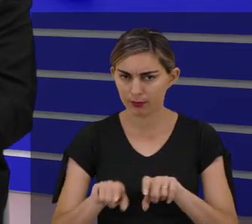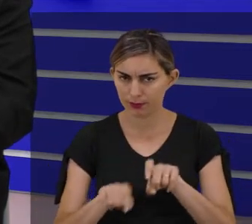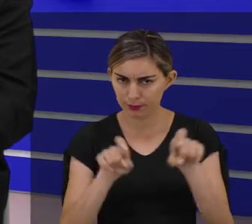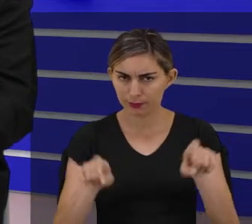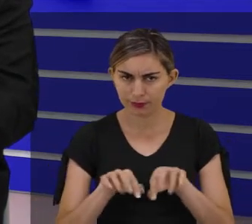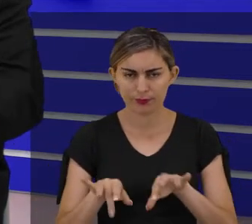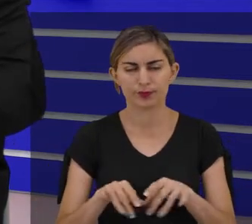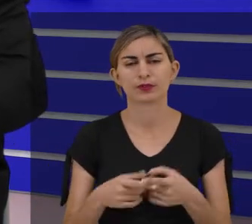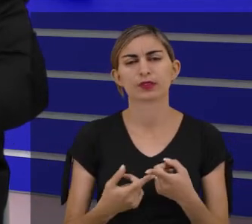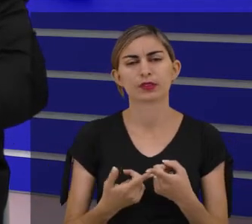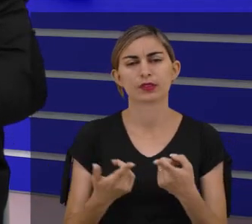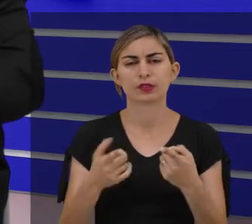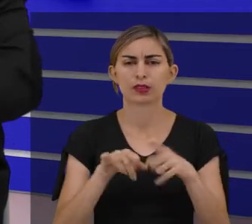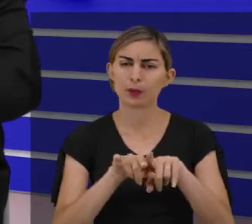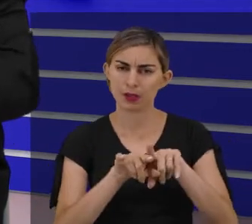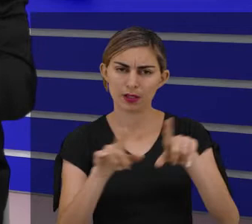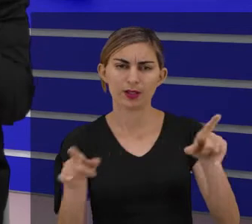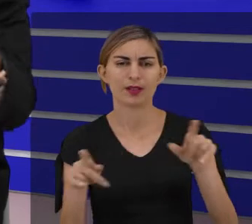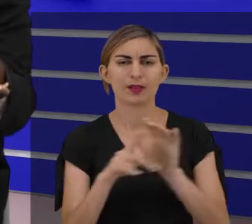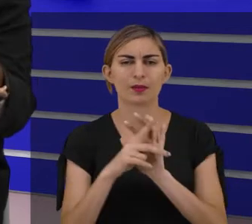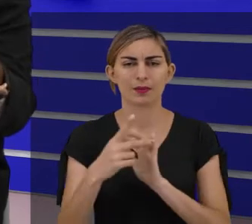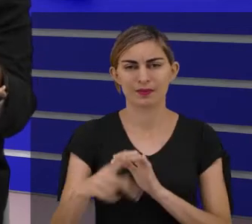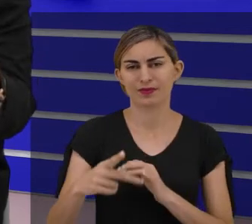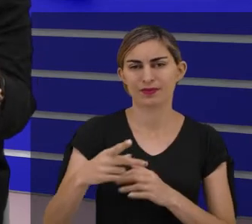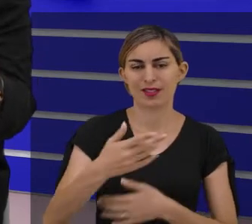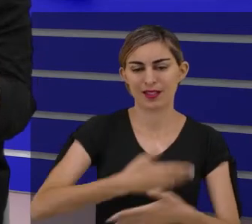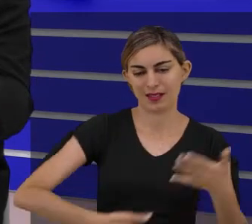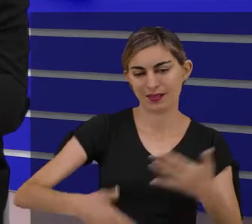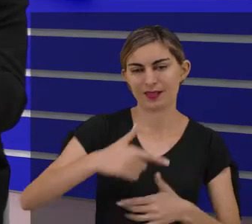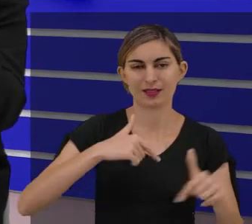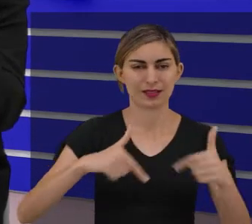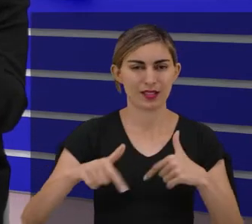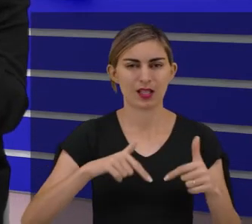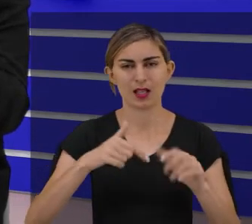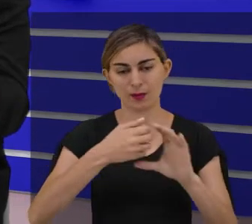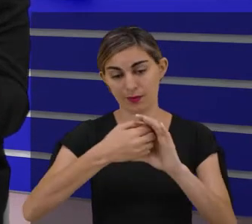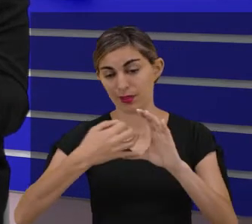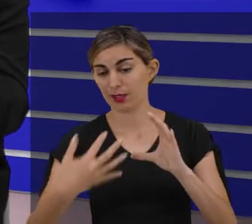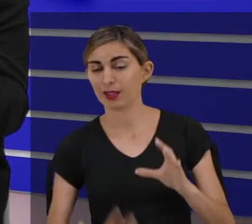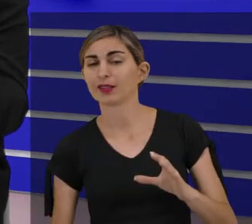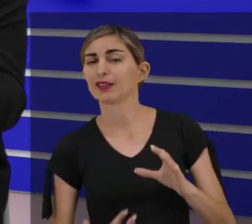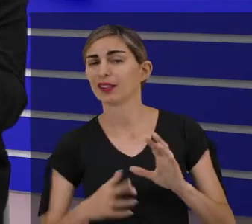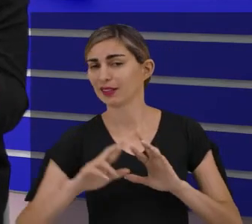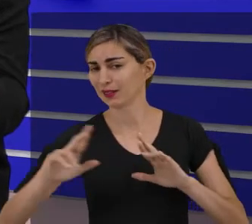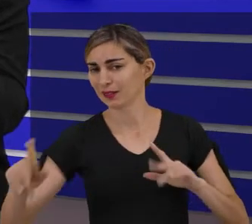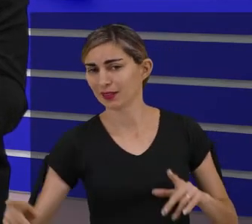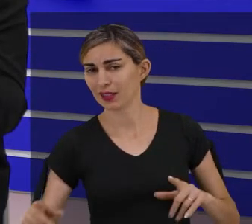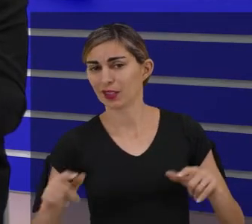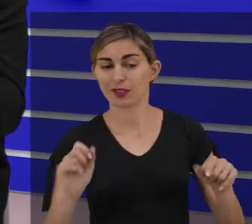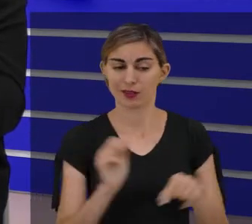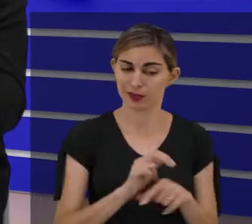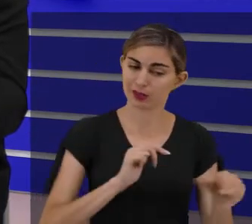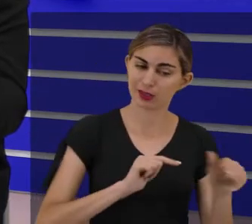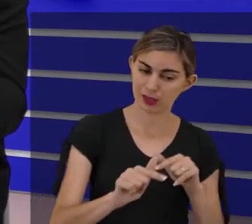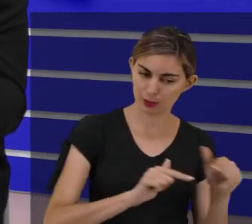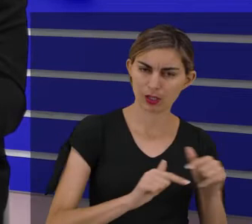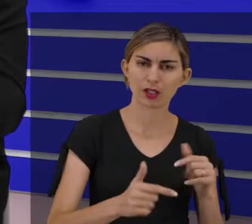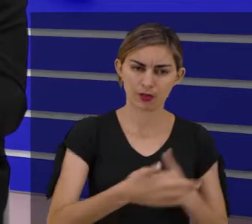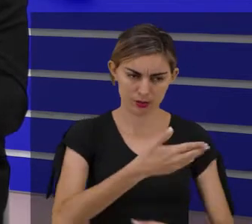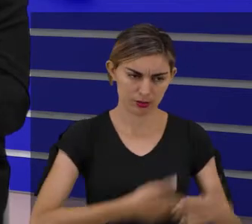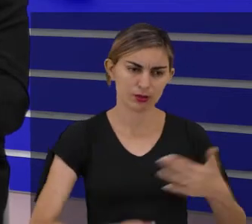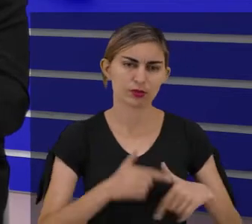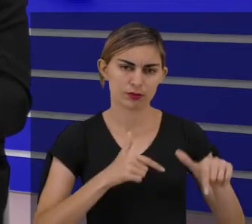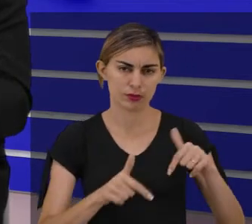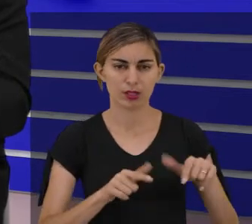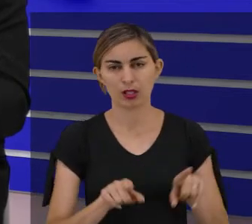trabalho, é um aspecto lato sensu das relações de trabalho. Você tem um aspecto específico, que é a relação de emprego, que é uma forma de relação de